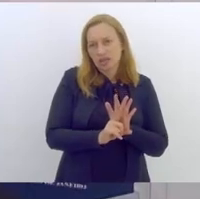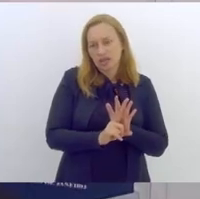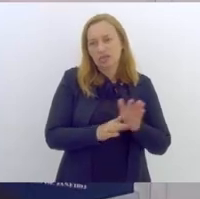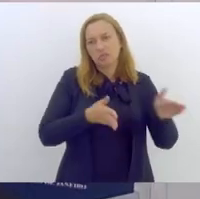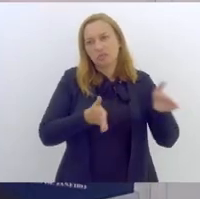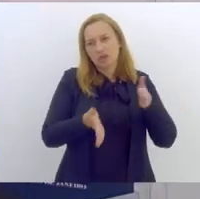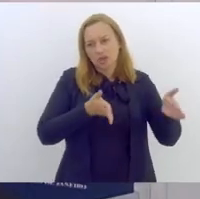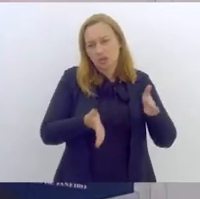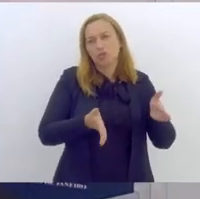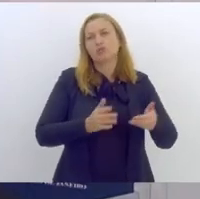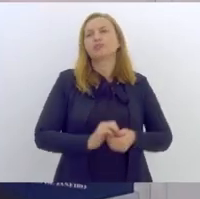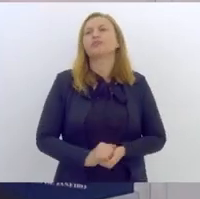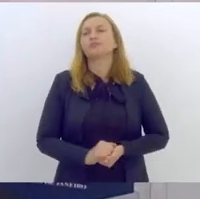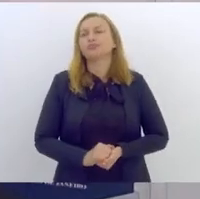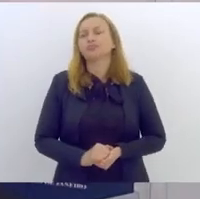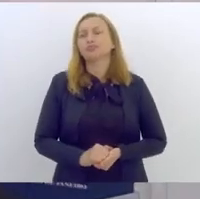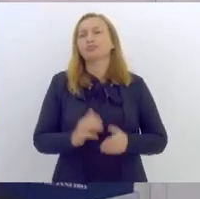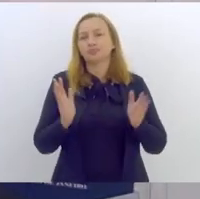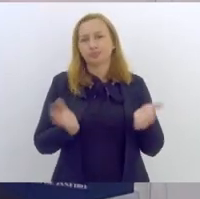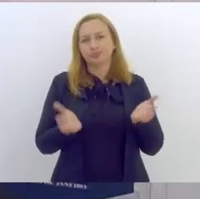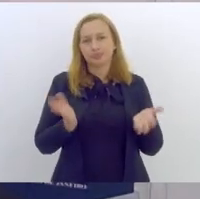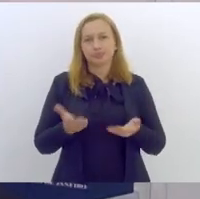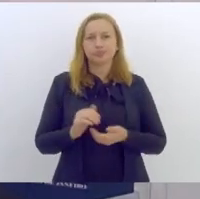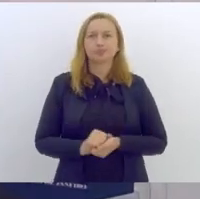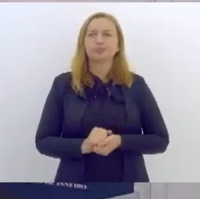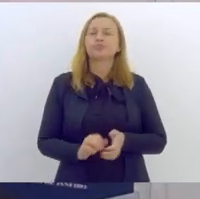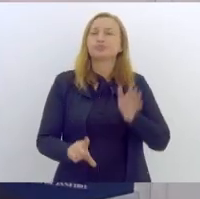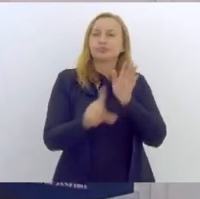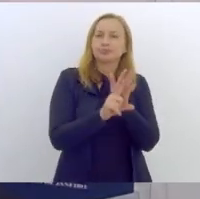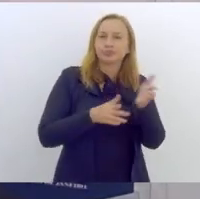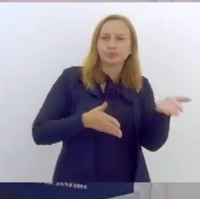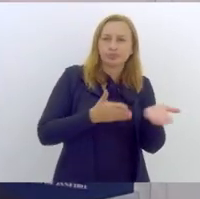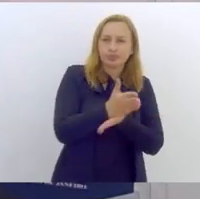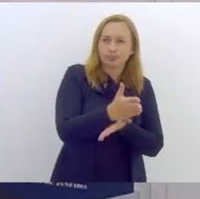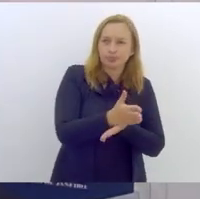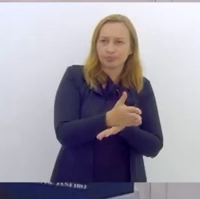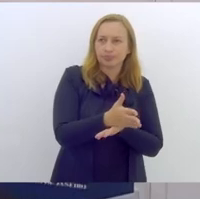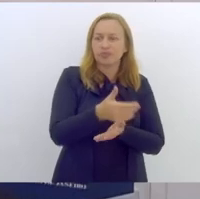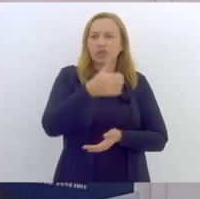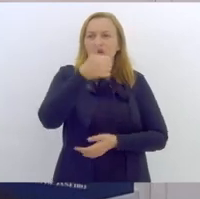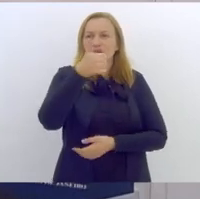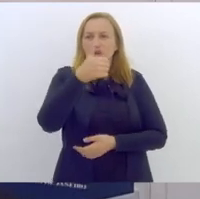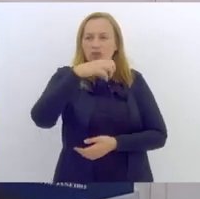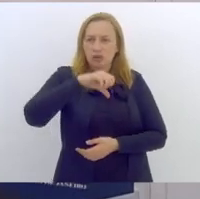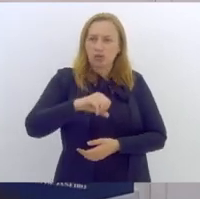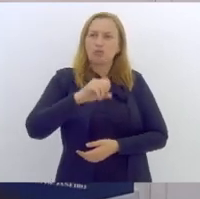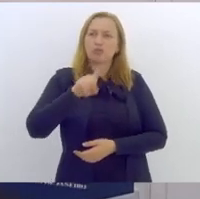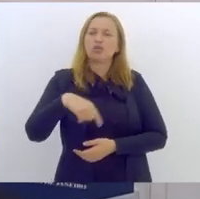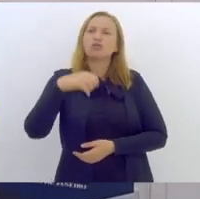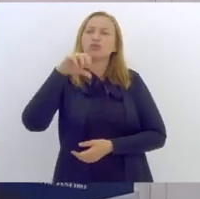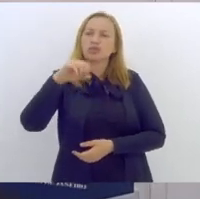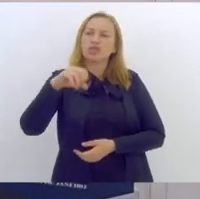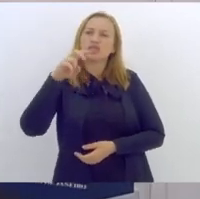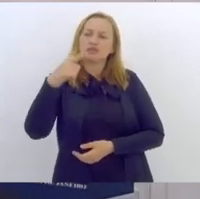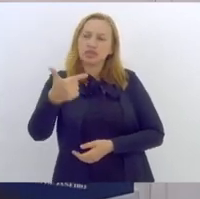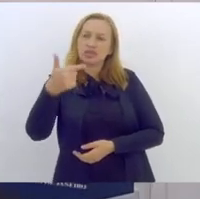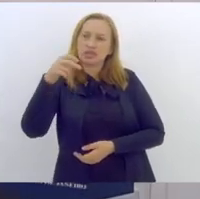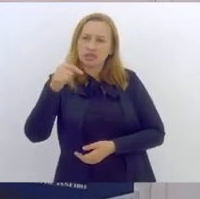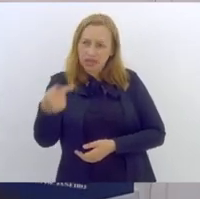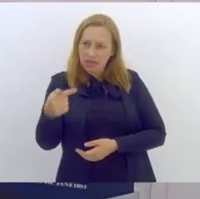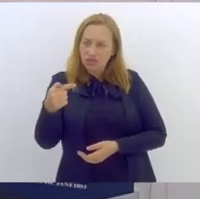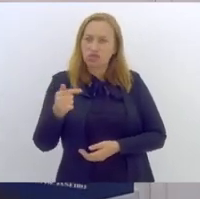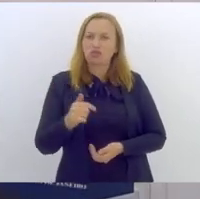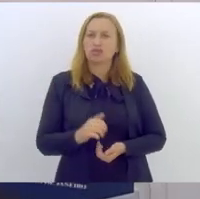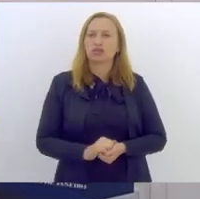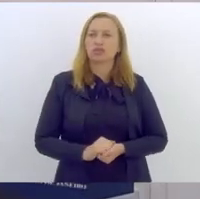prazo agora com a lei aprovada a 9.927 agora de autoria Doutor do